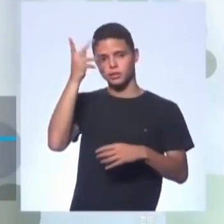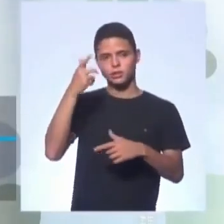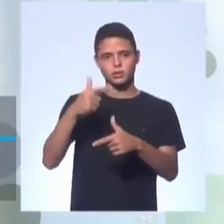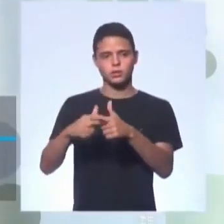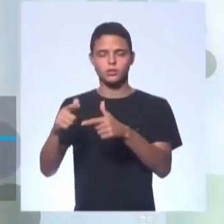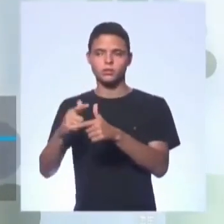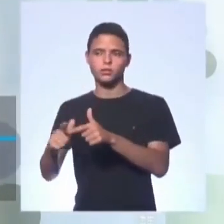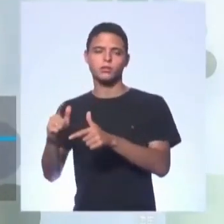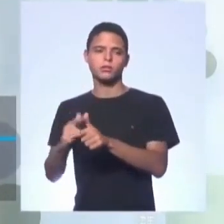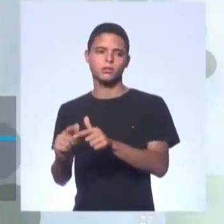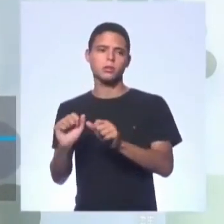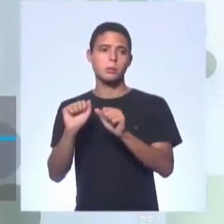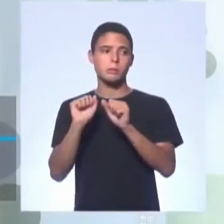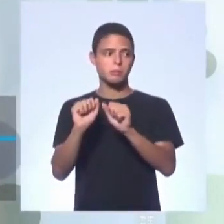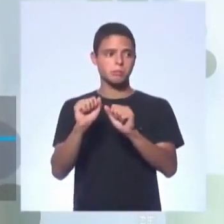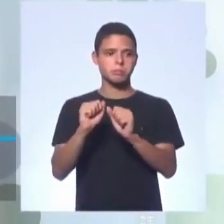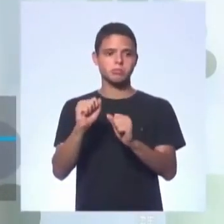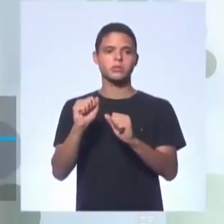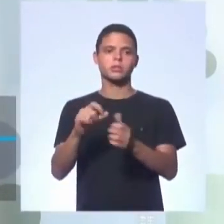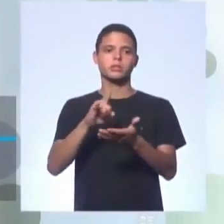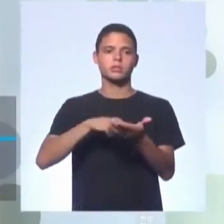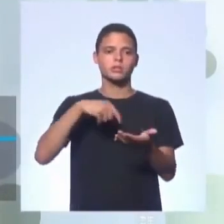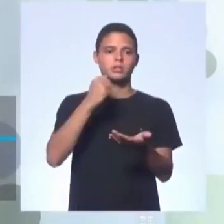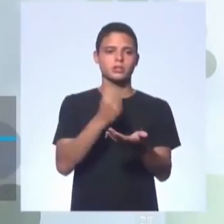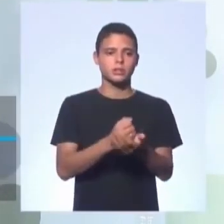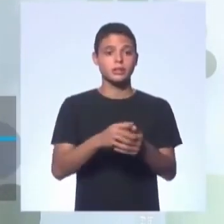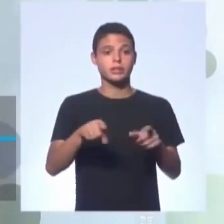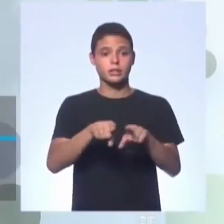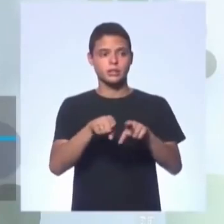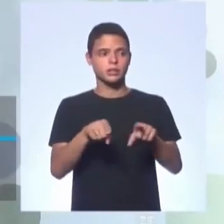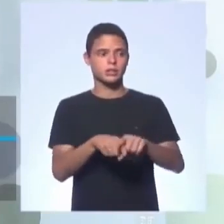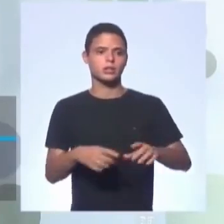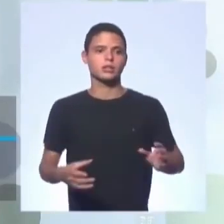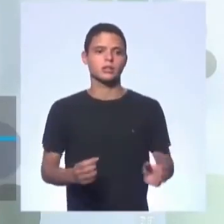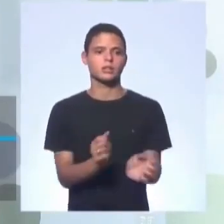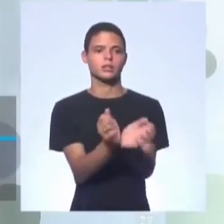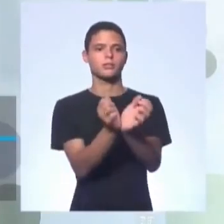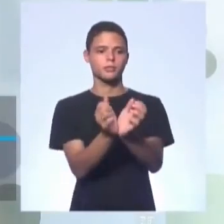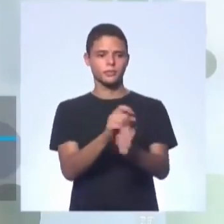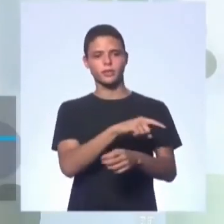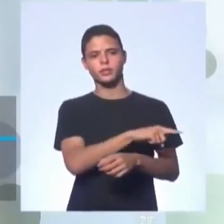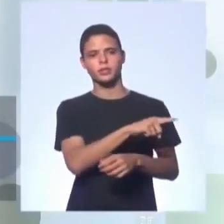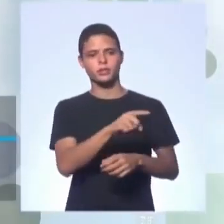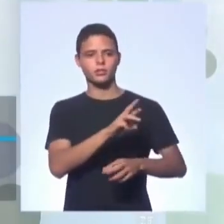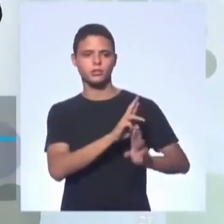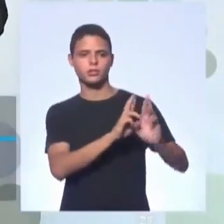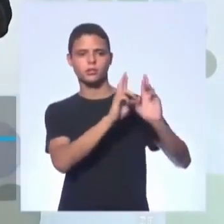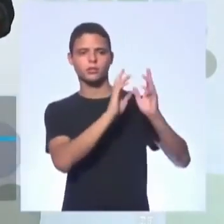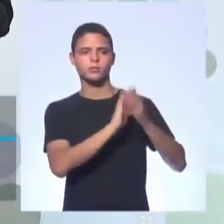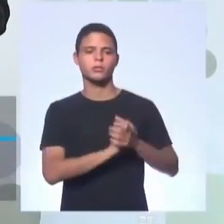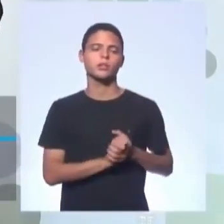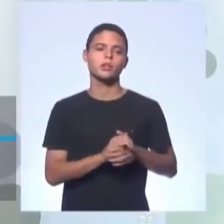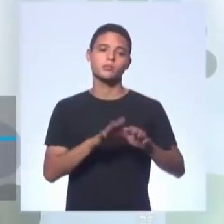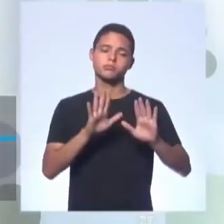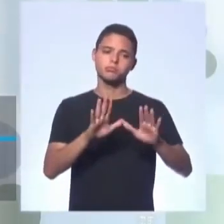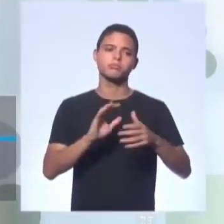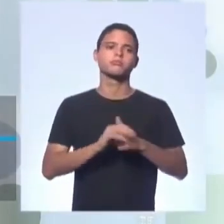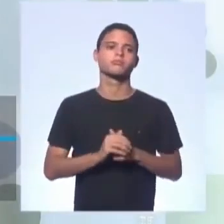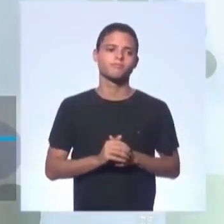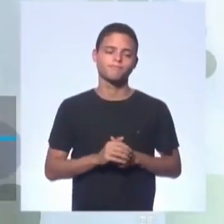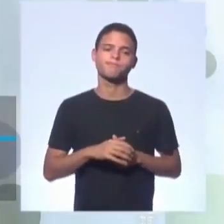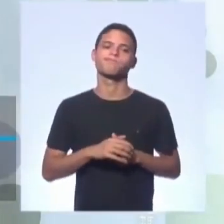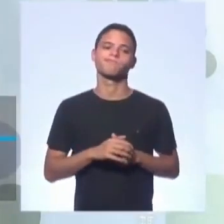pode ocasionar uma multa e até prisão do proprietário desse terreno, mesmo que o resíduo não seja dele.